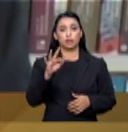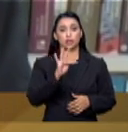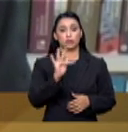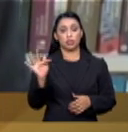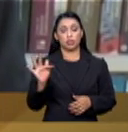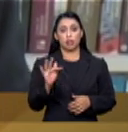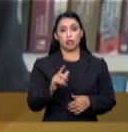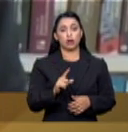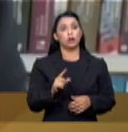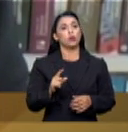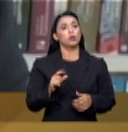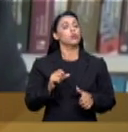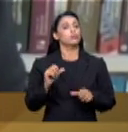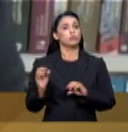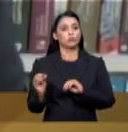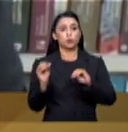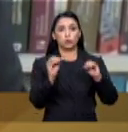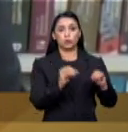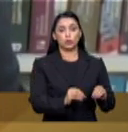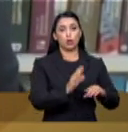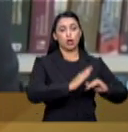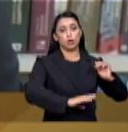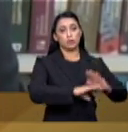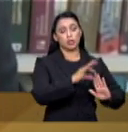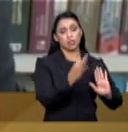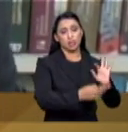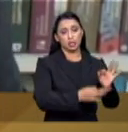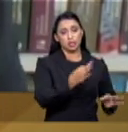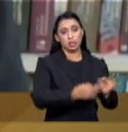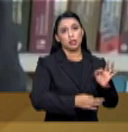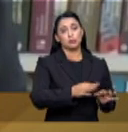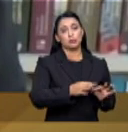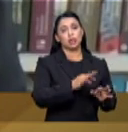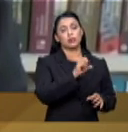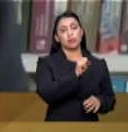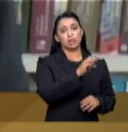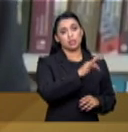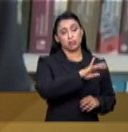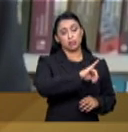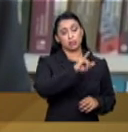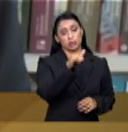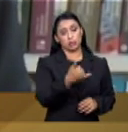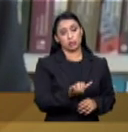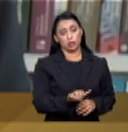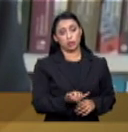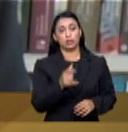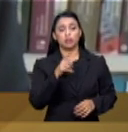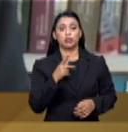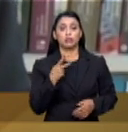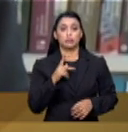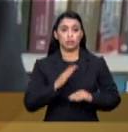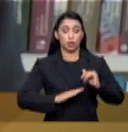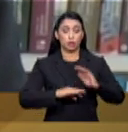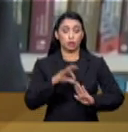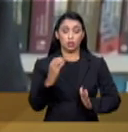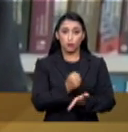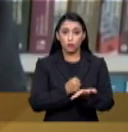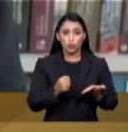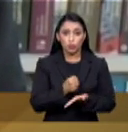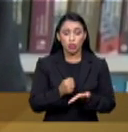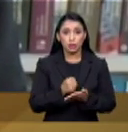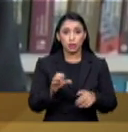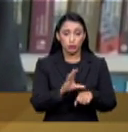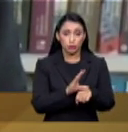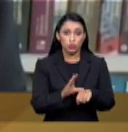declinou a competência para o Tribunal de Justiça, sob o fundamento de que carecia de fundamento constitucional